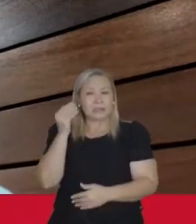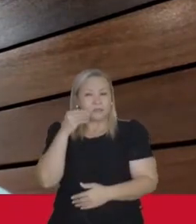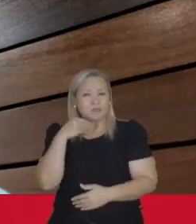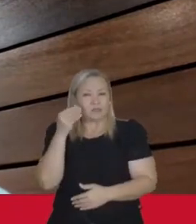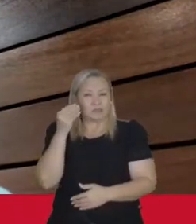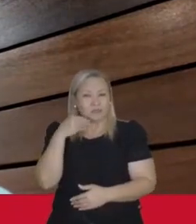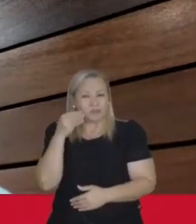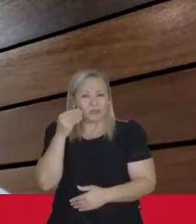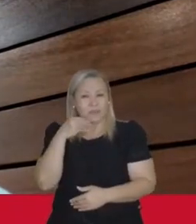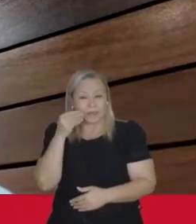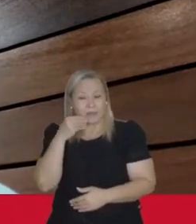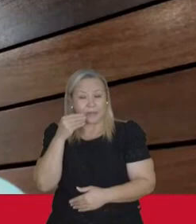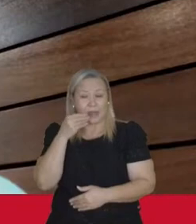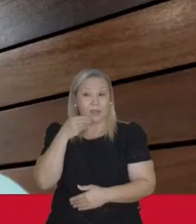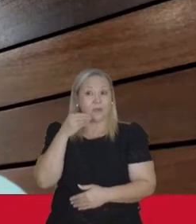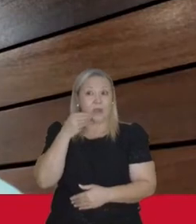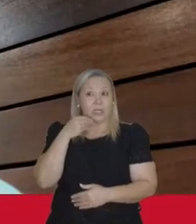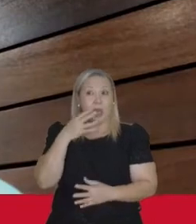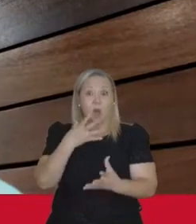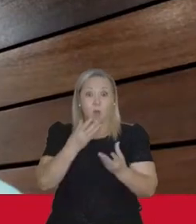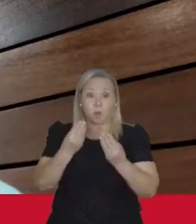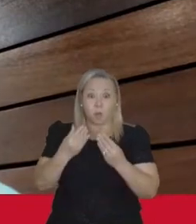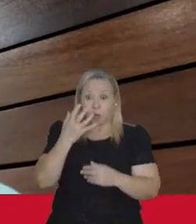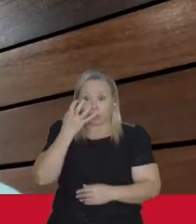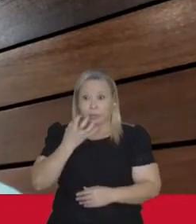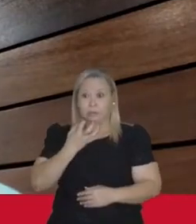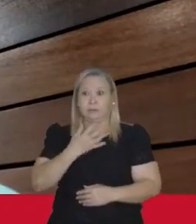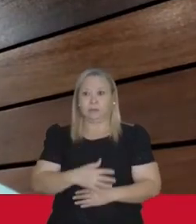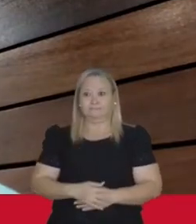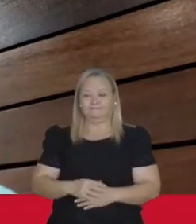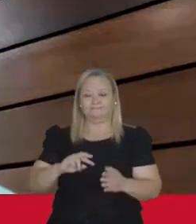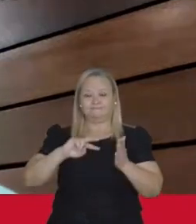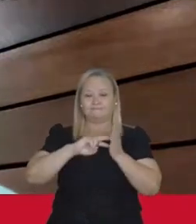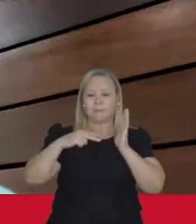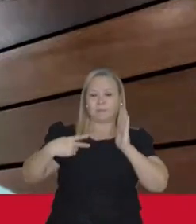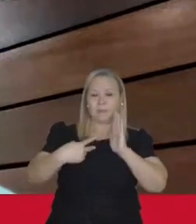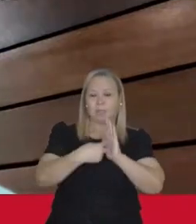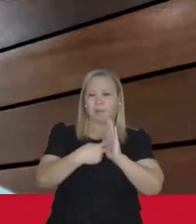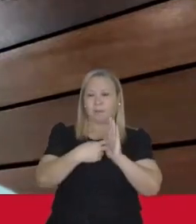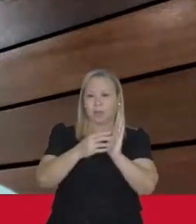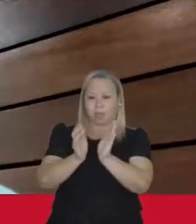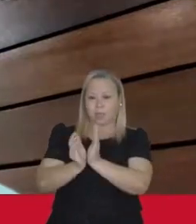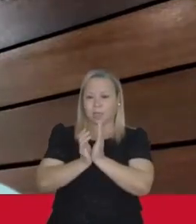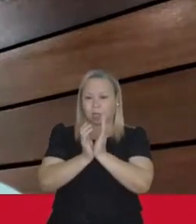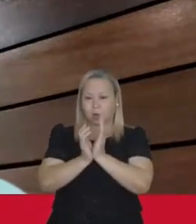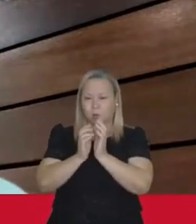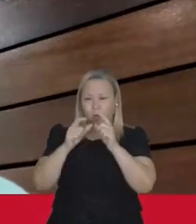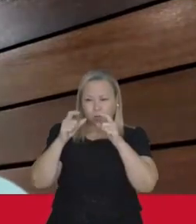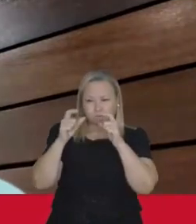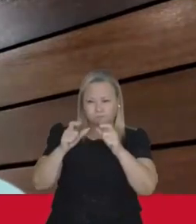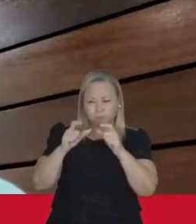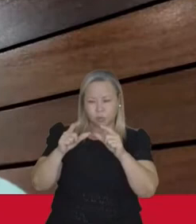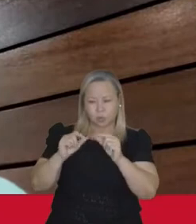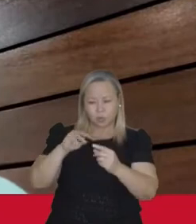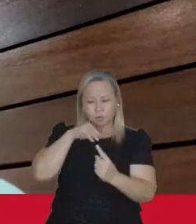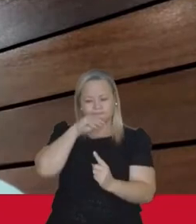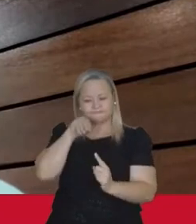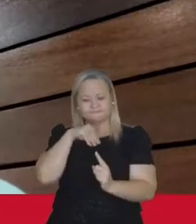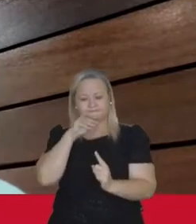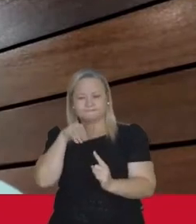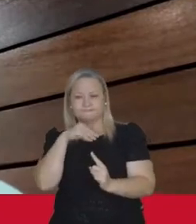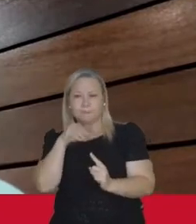deteriorado a passos largos, significa que a parcela mais vulnerável